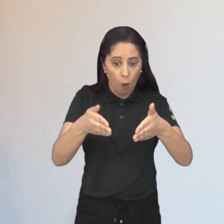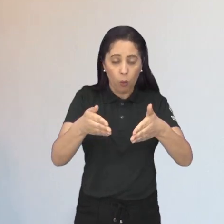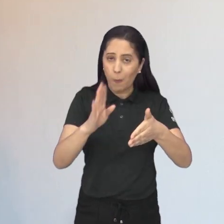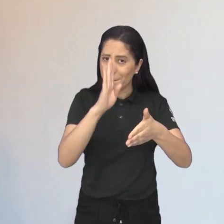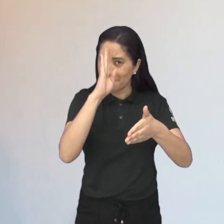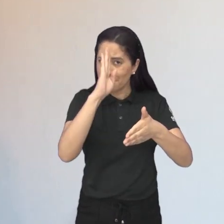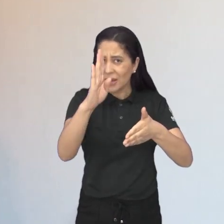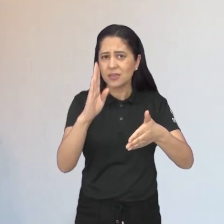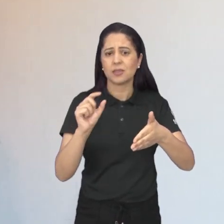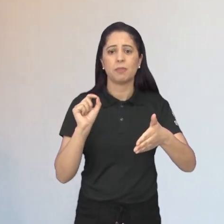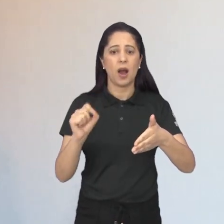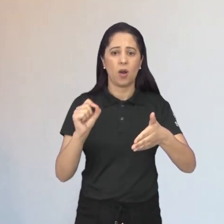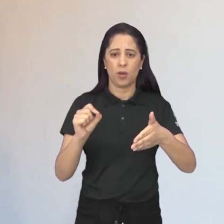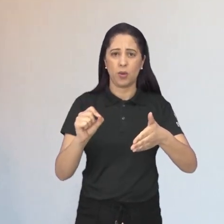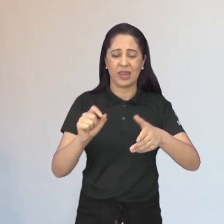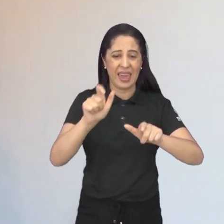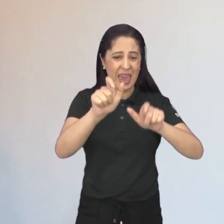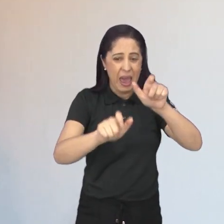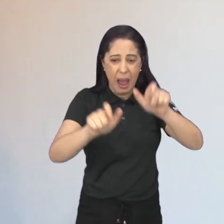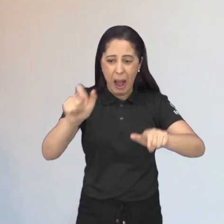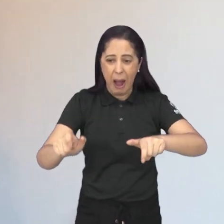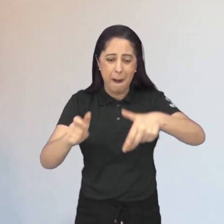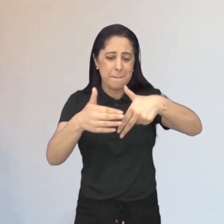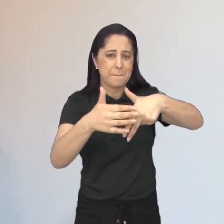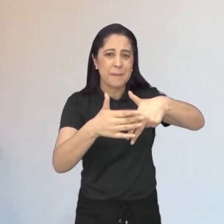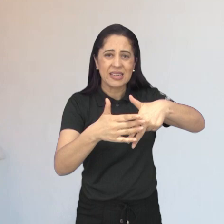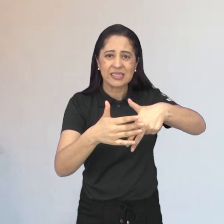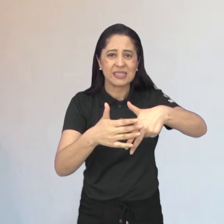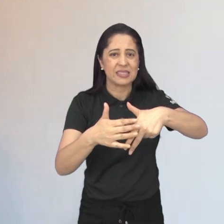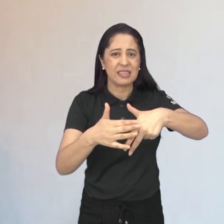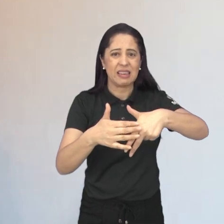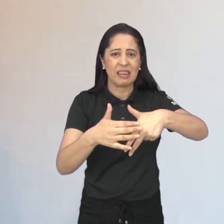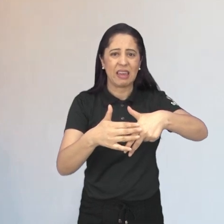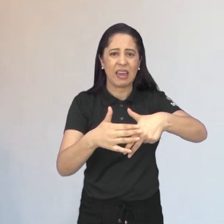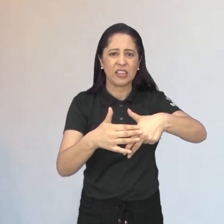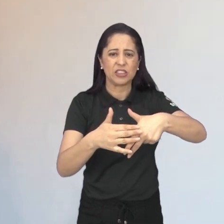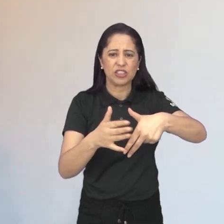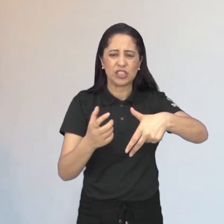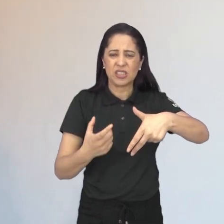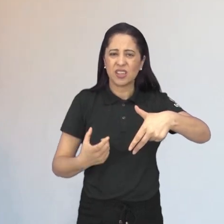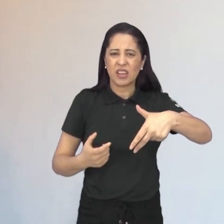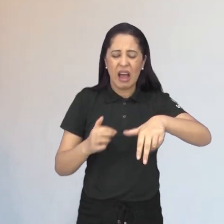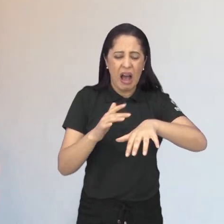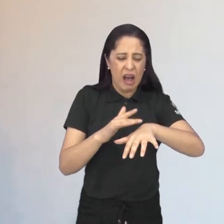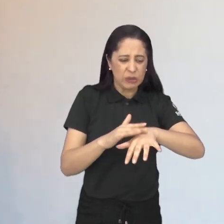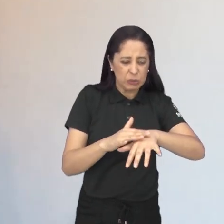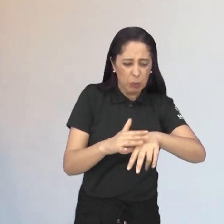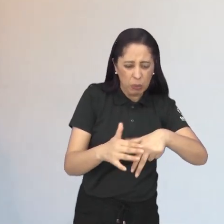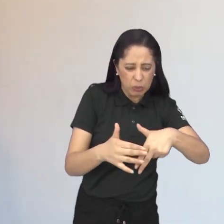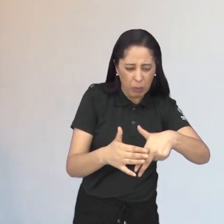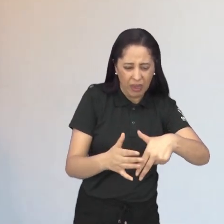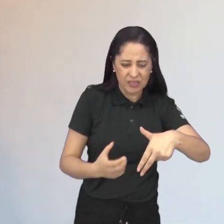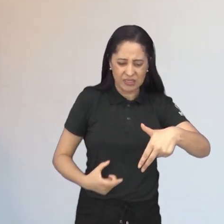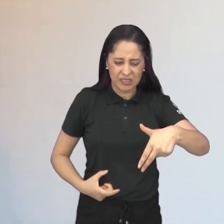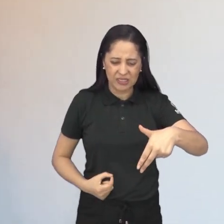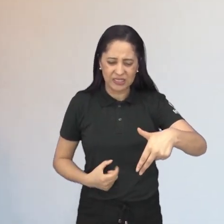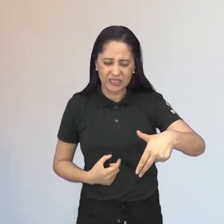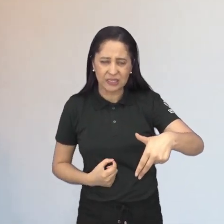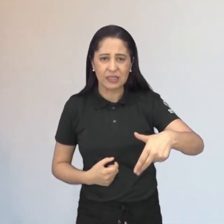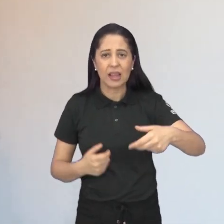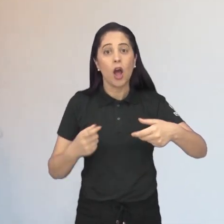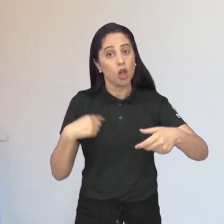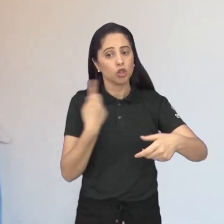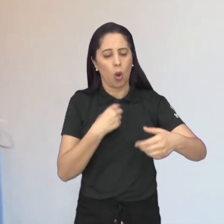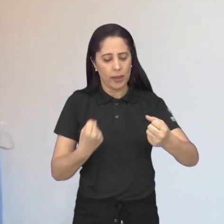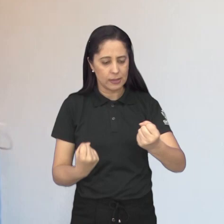foco principal é garantir que nenhum paciente com câncer enfrente essa doença sem informação de qualidade